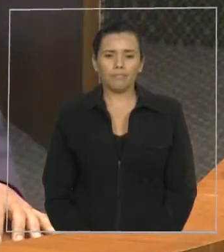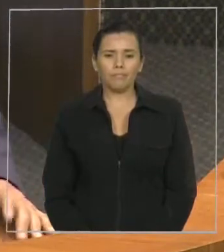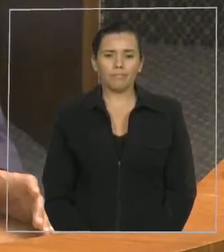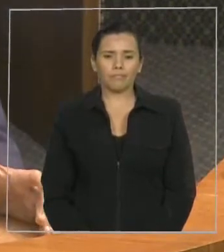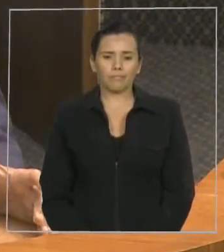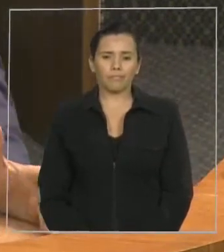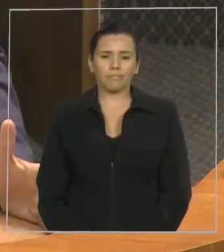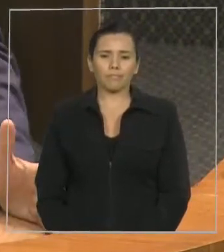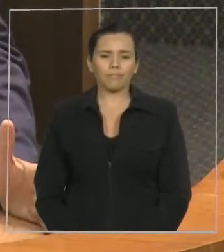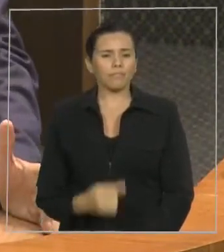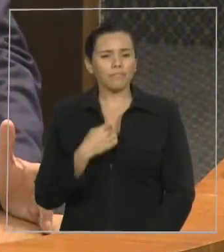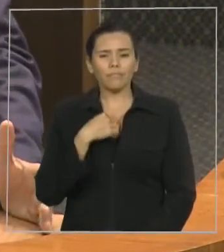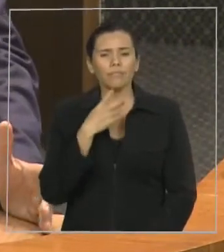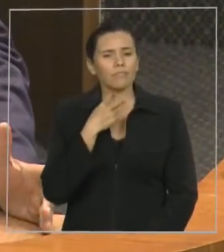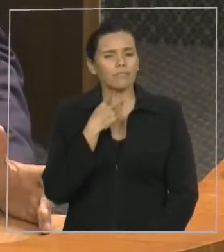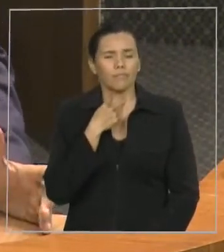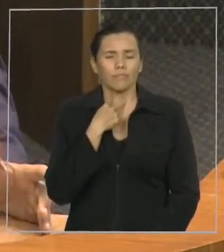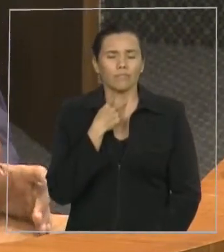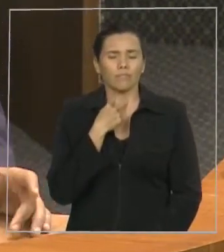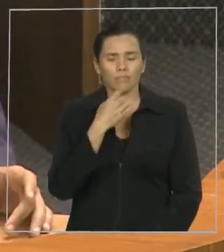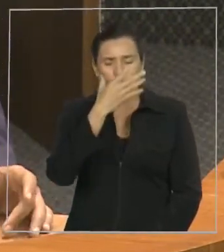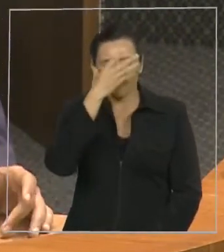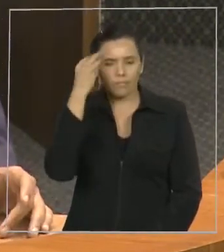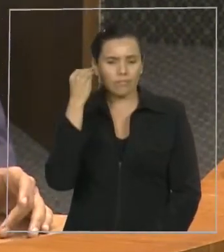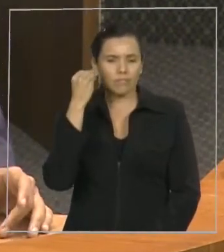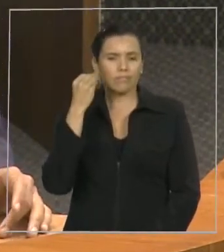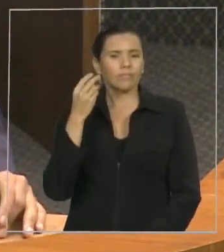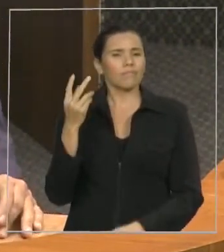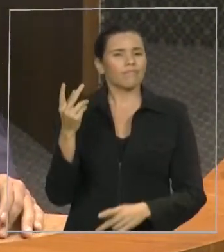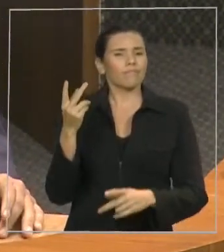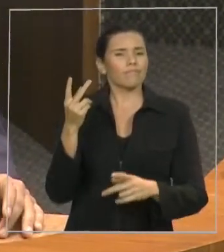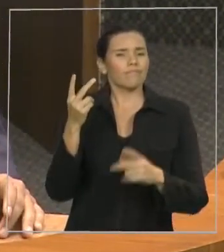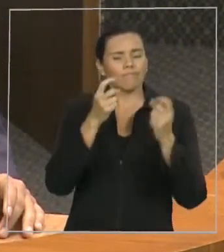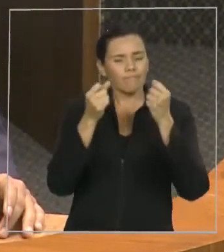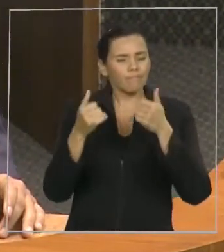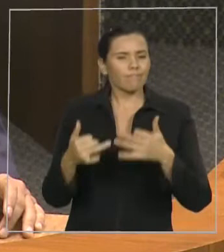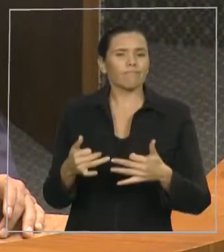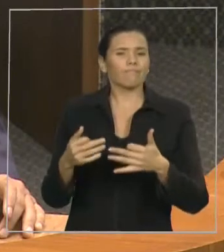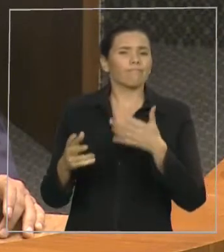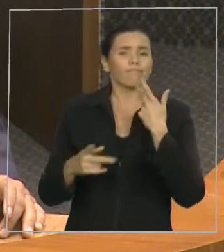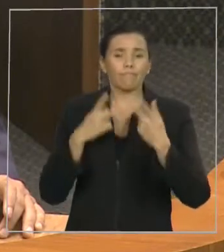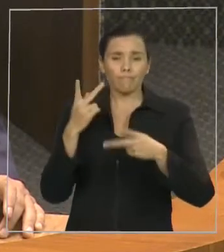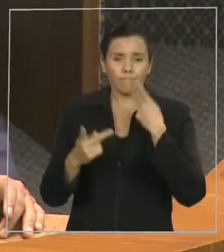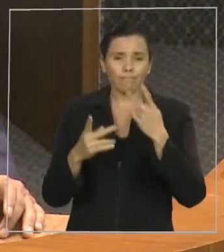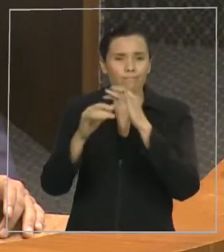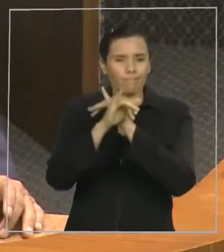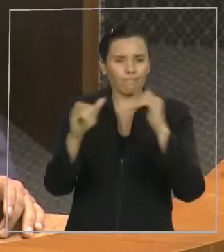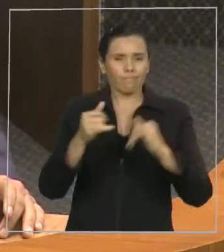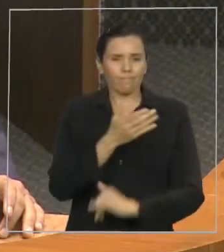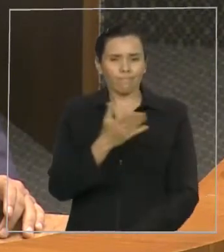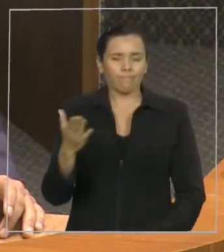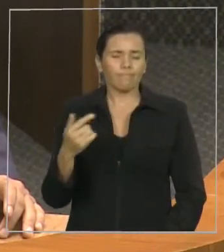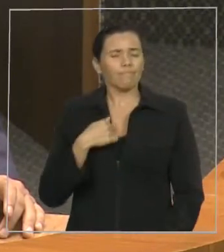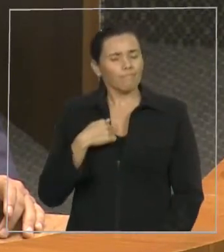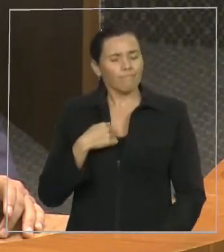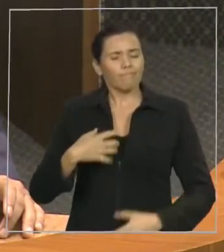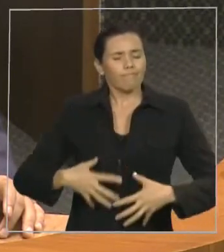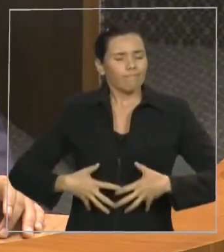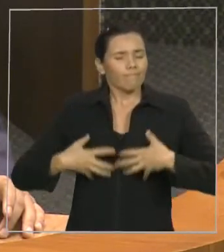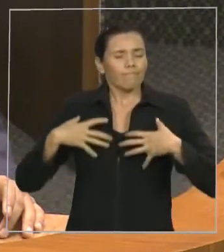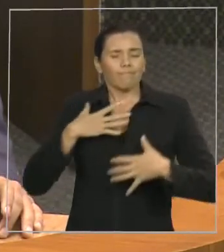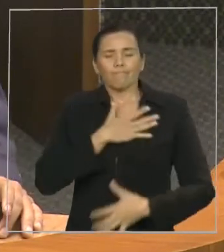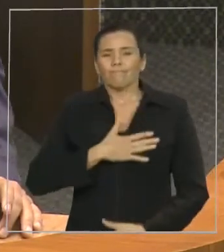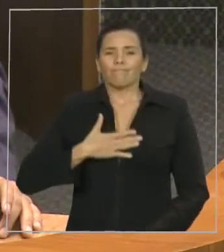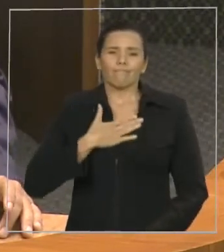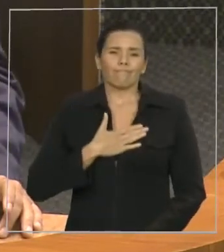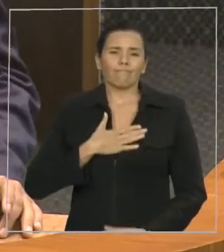E eu não poderia deixar de registrar a minha satisfação com esse resultado